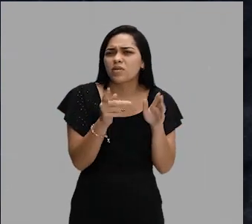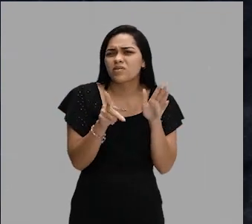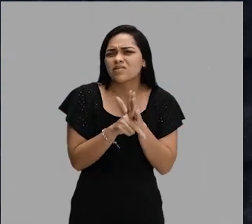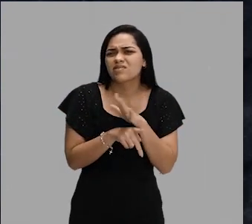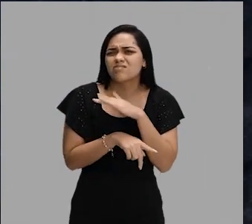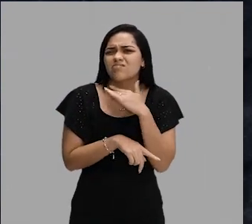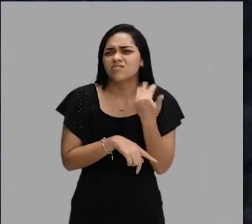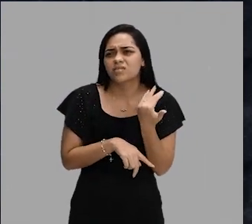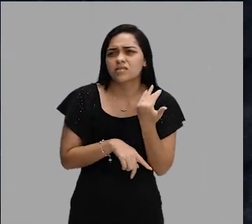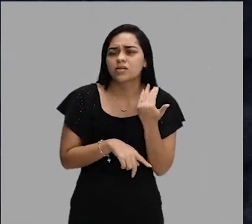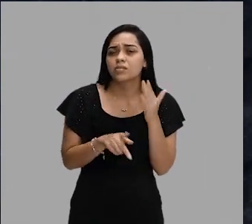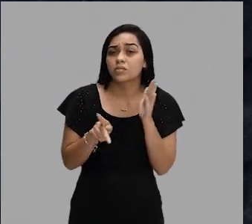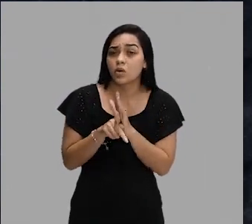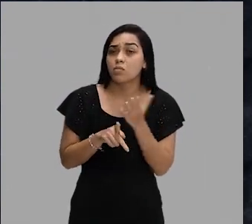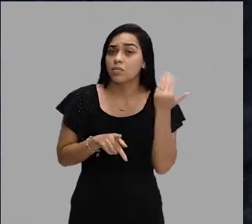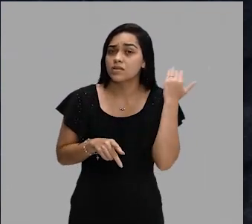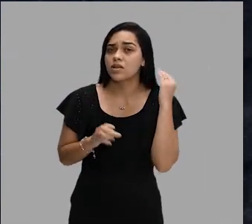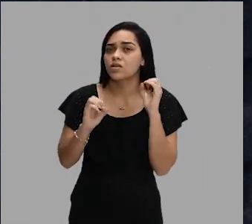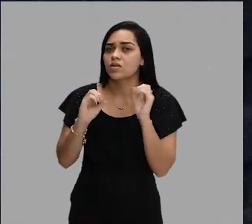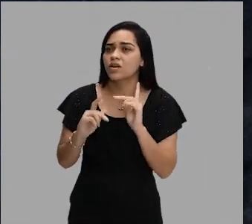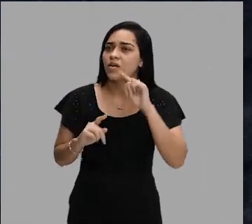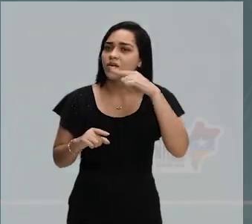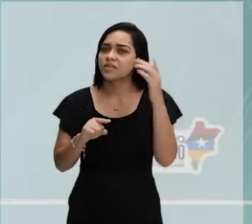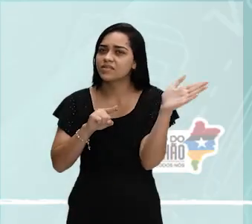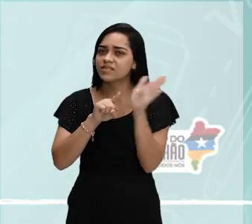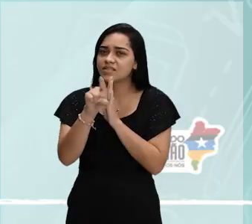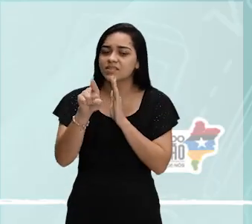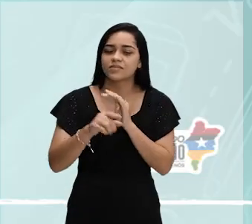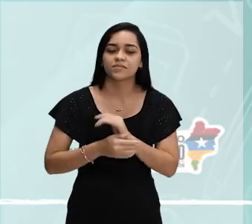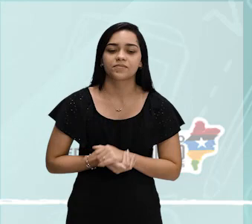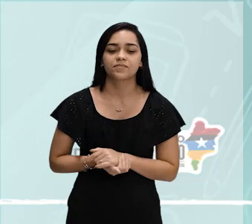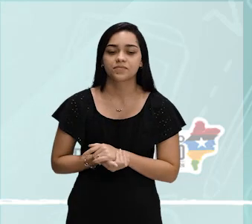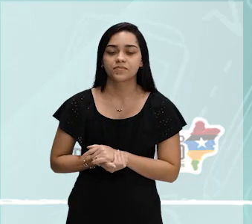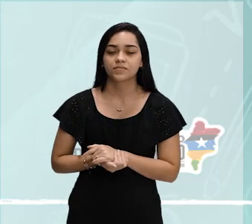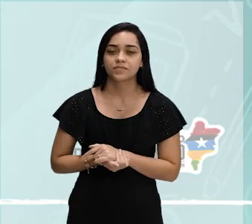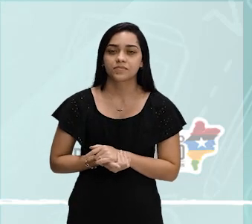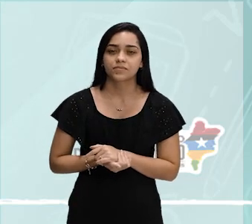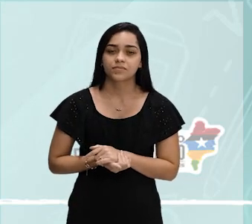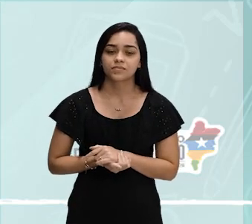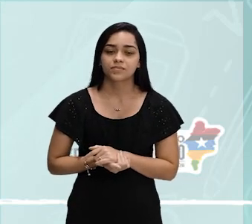meio mórbidas são dessa época. Vamos para a próxima questão.